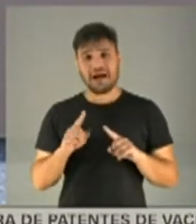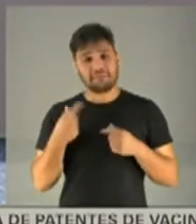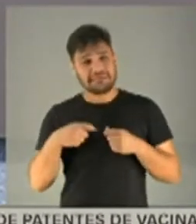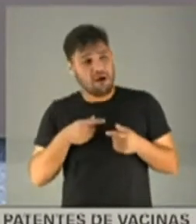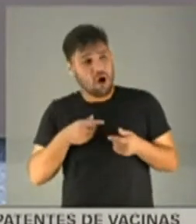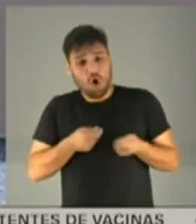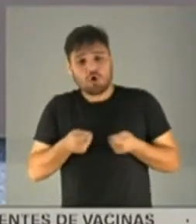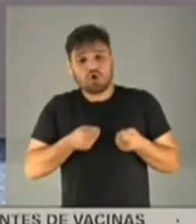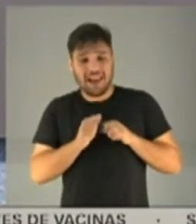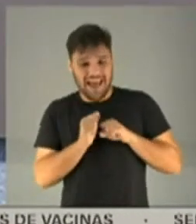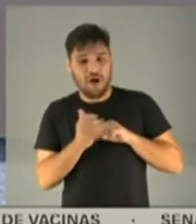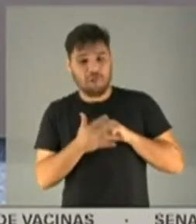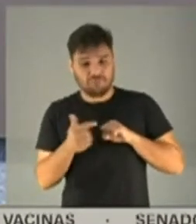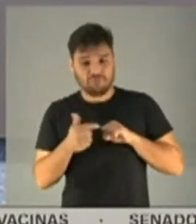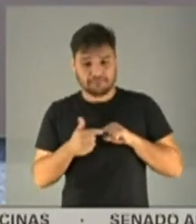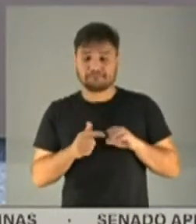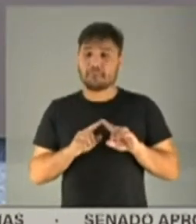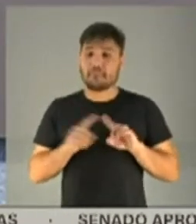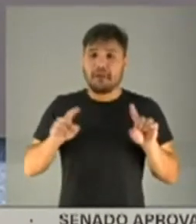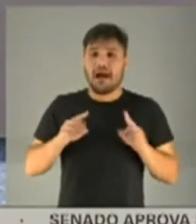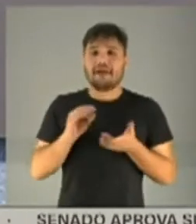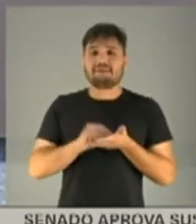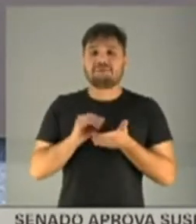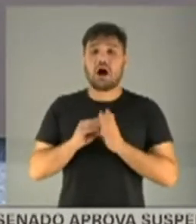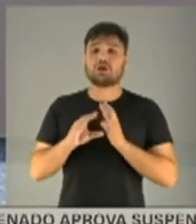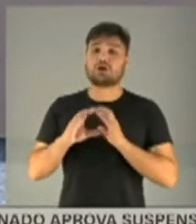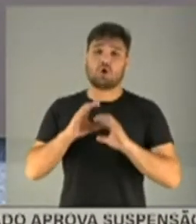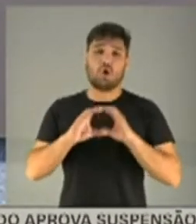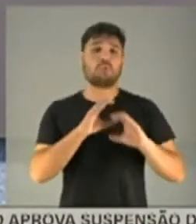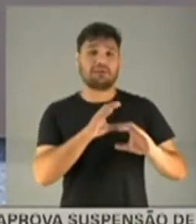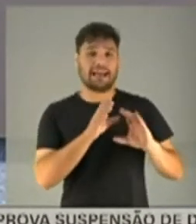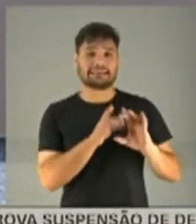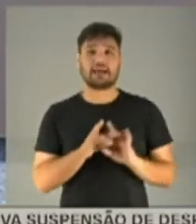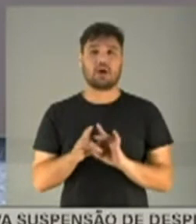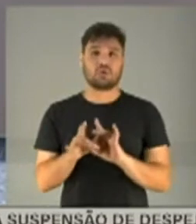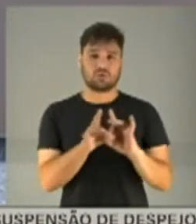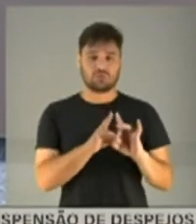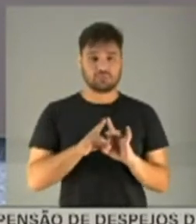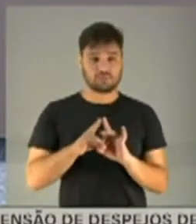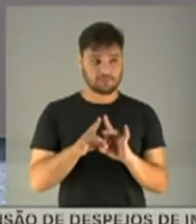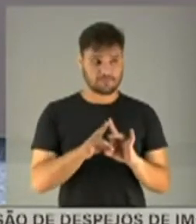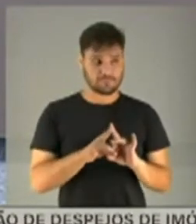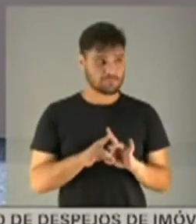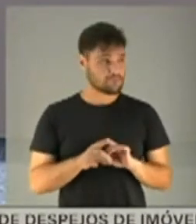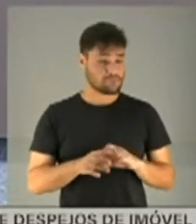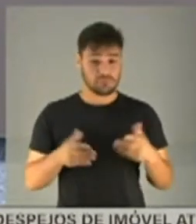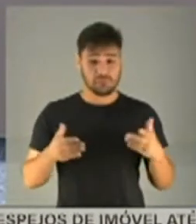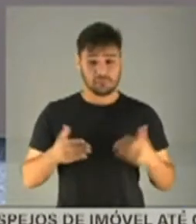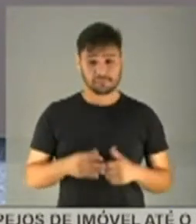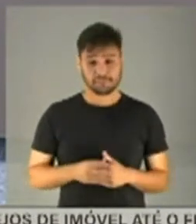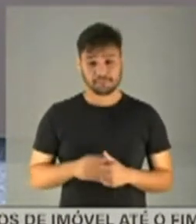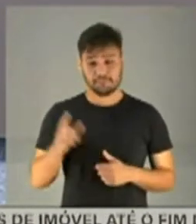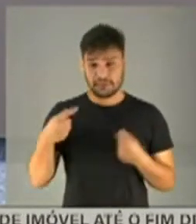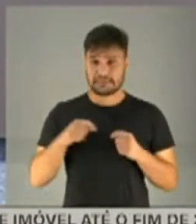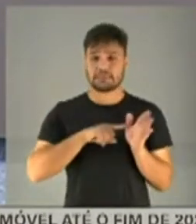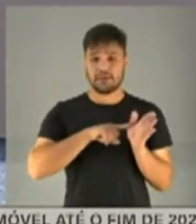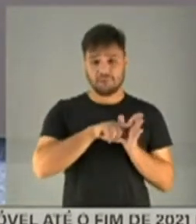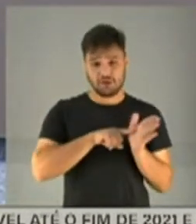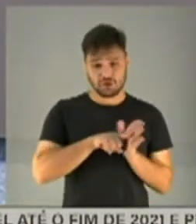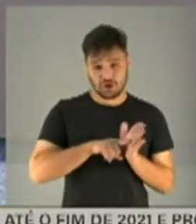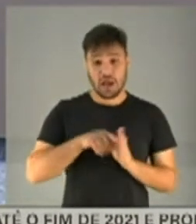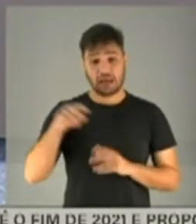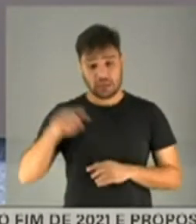caminho. E a falta de uma comunicação unificada, talvez um dos temas mais graves a ser investigado por essa